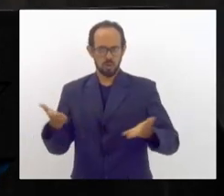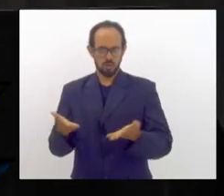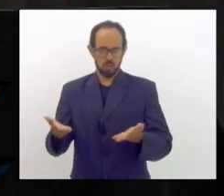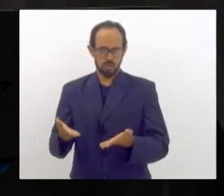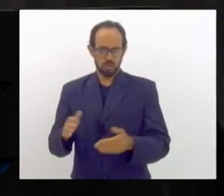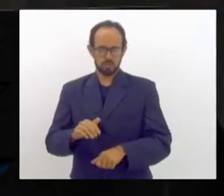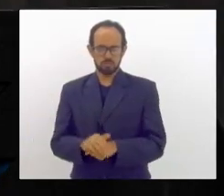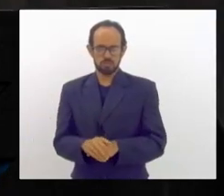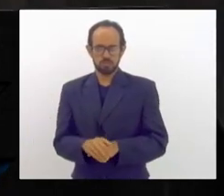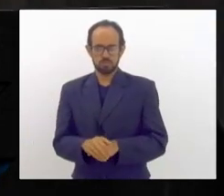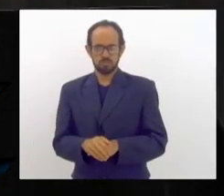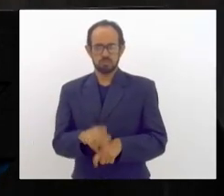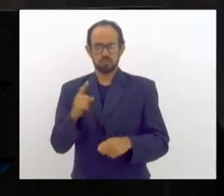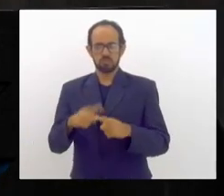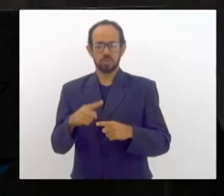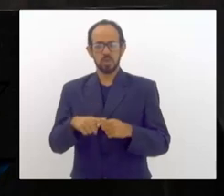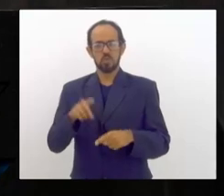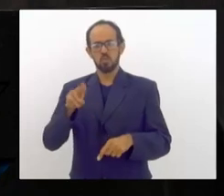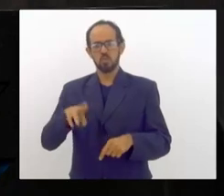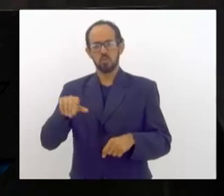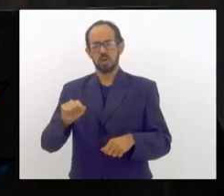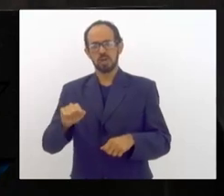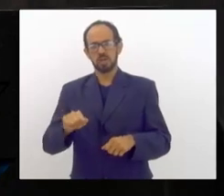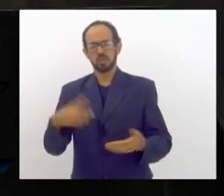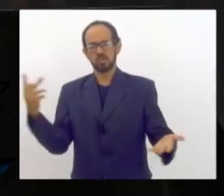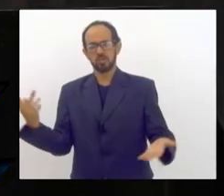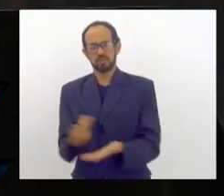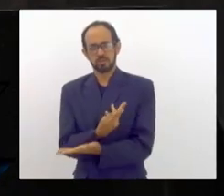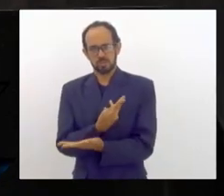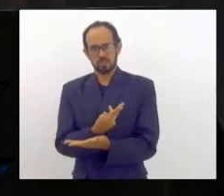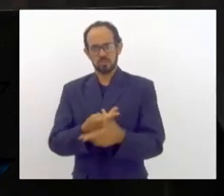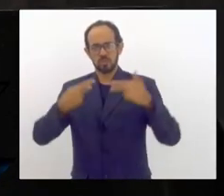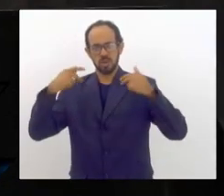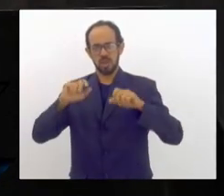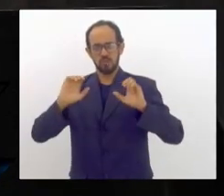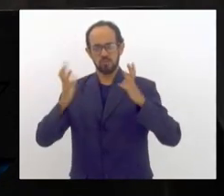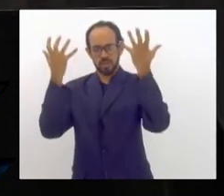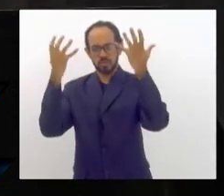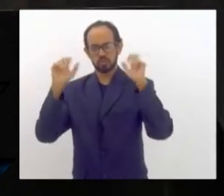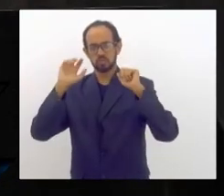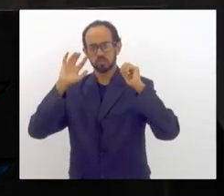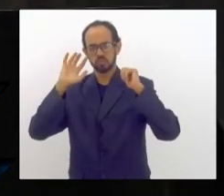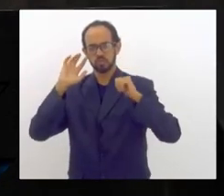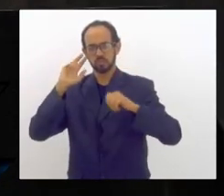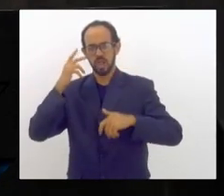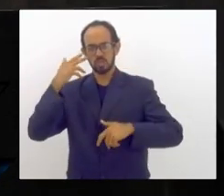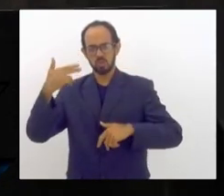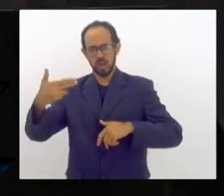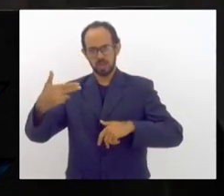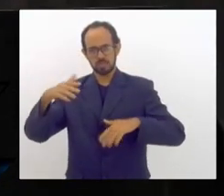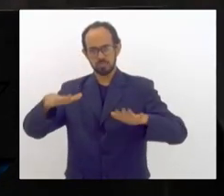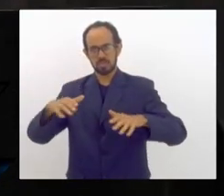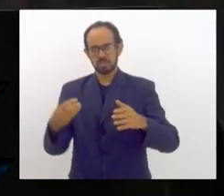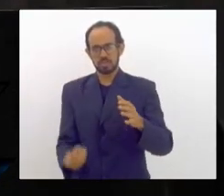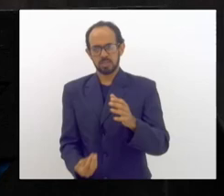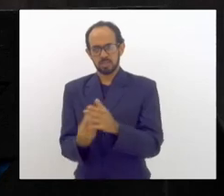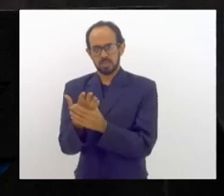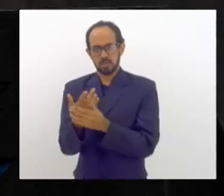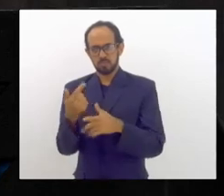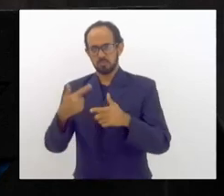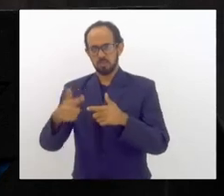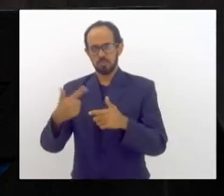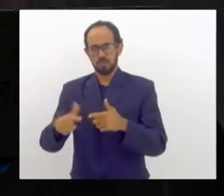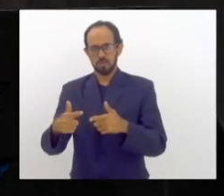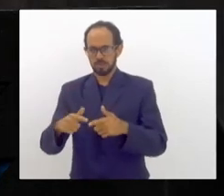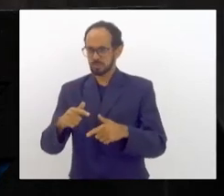Porque nunca tivemos tantos eventos que são naturais, mas que produzem problemas que não deveriam